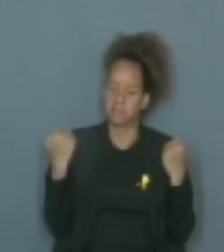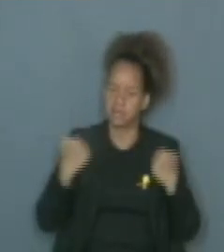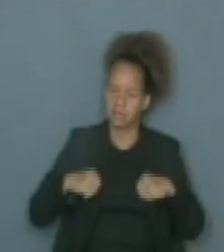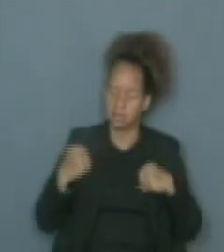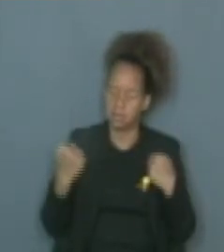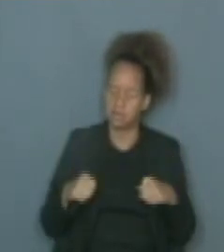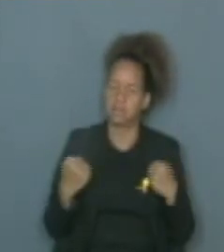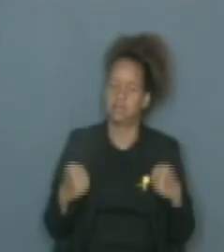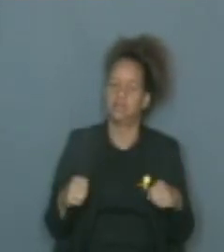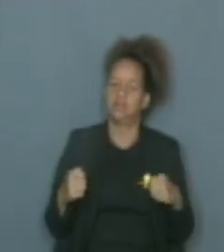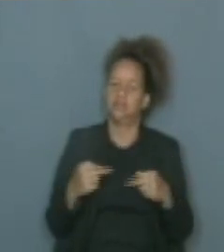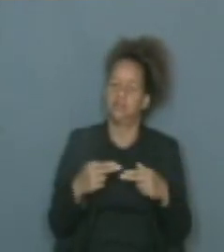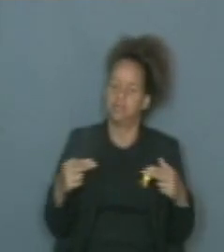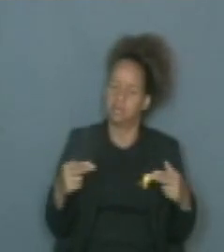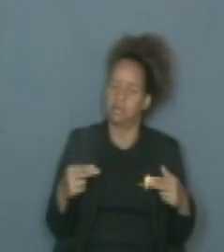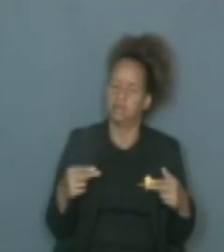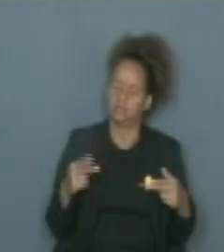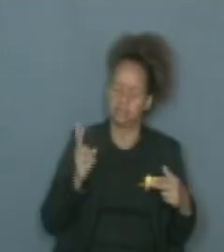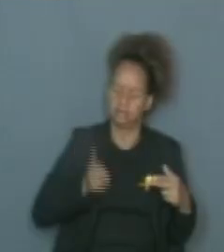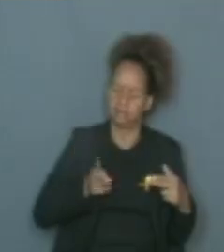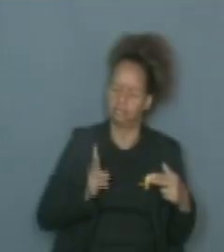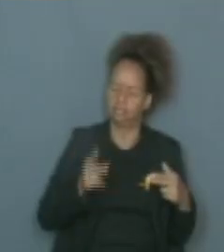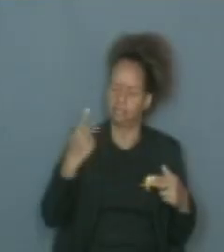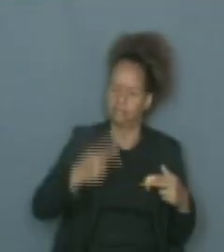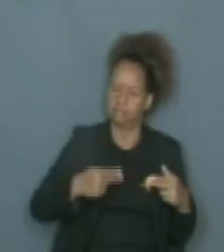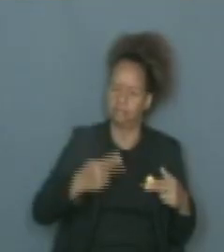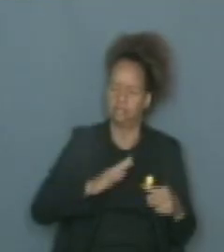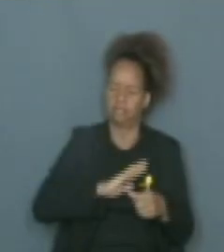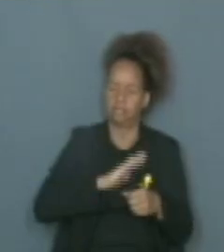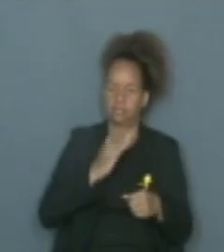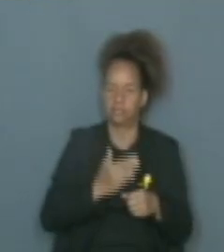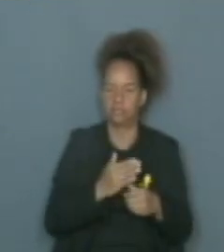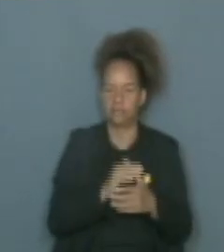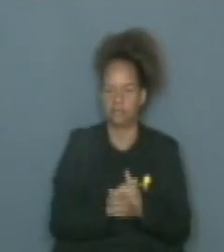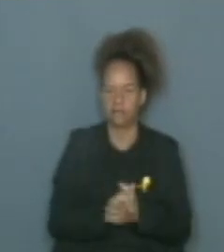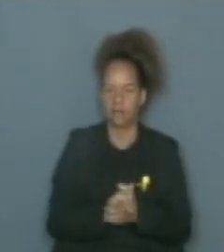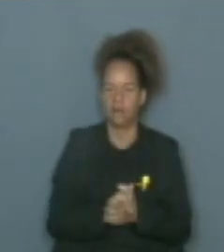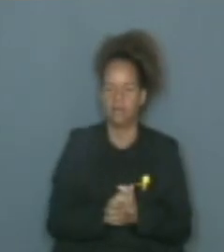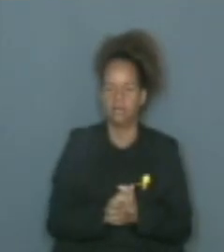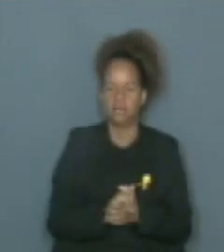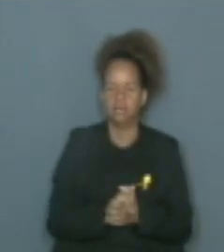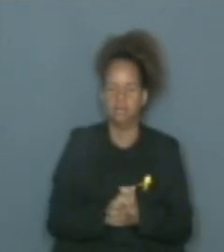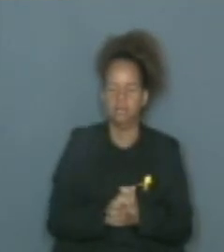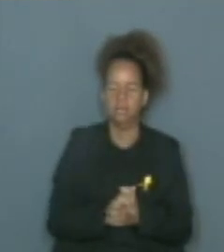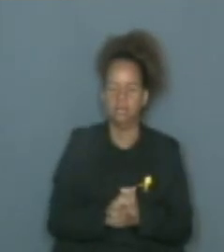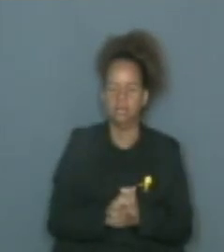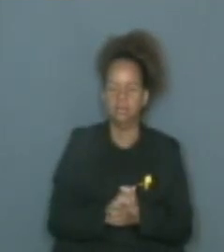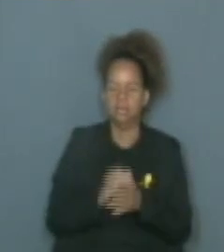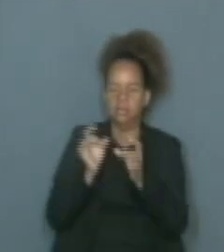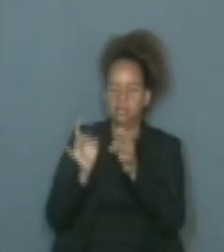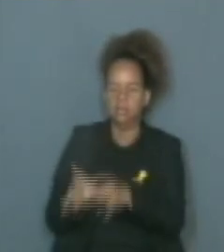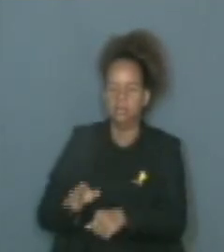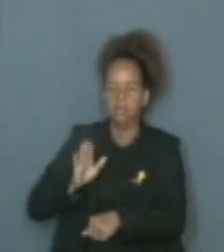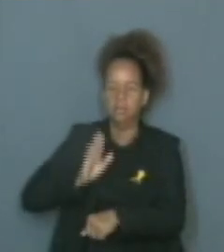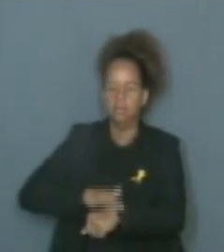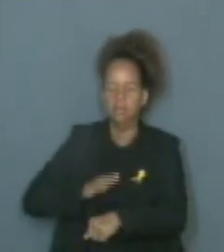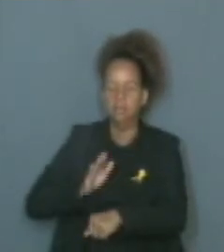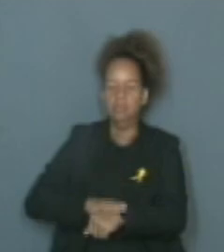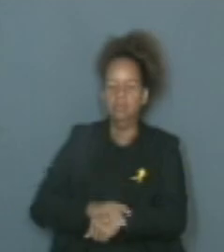ser considerado e que é corriqueiro aqui nessa casa. São as dispensas de